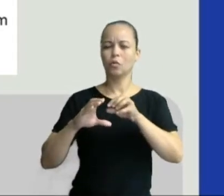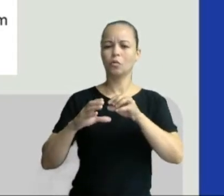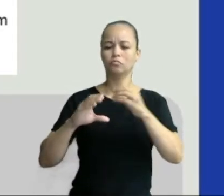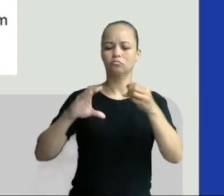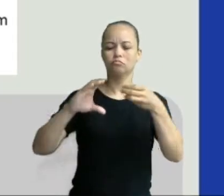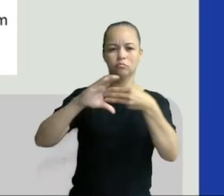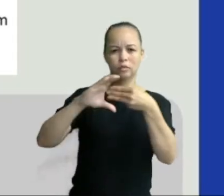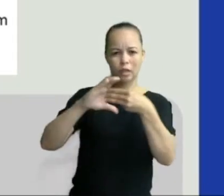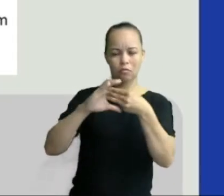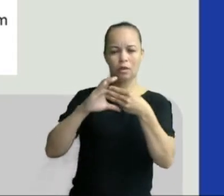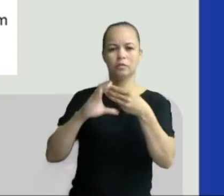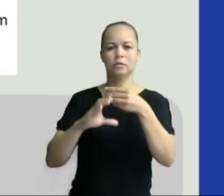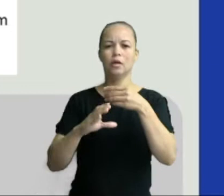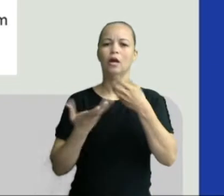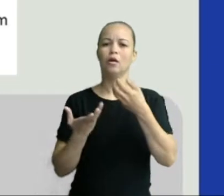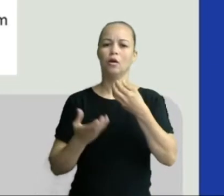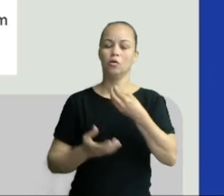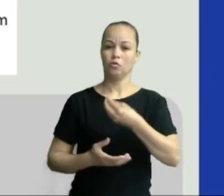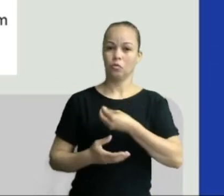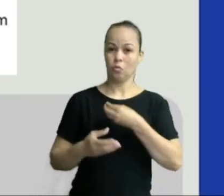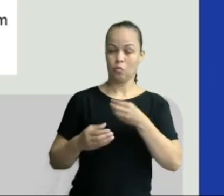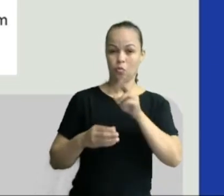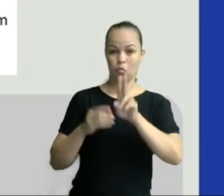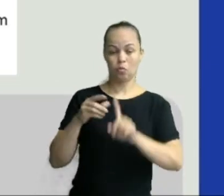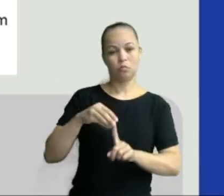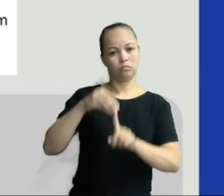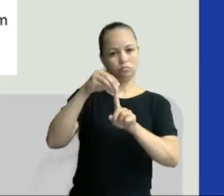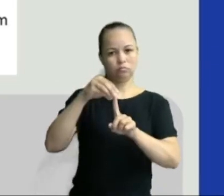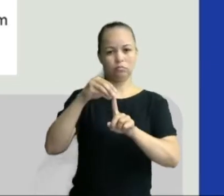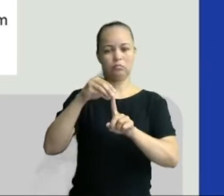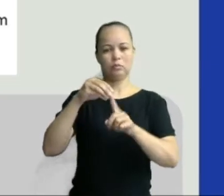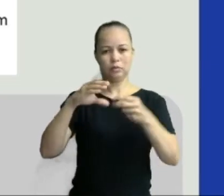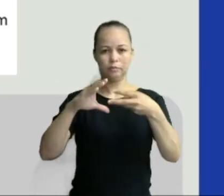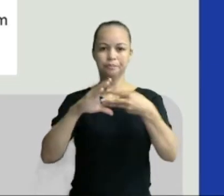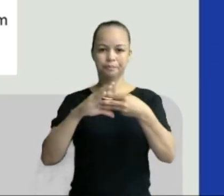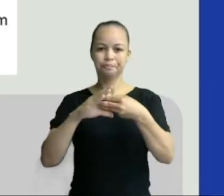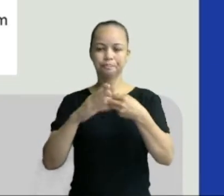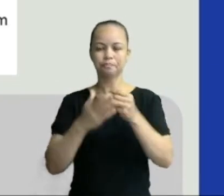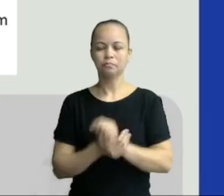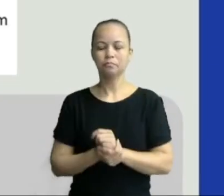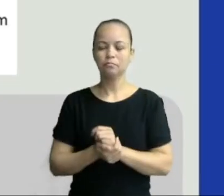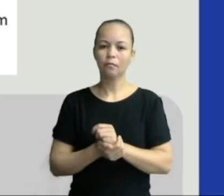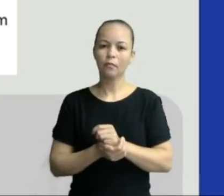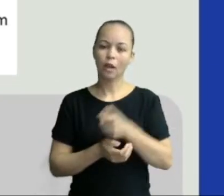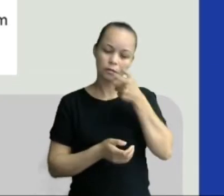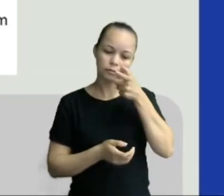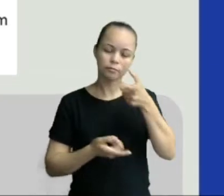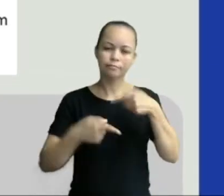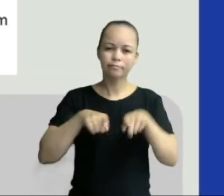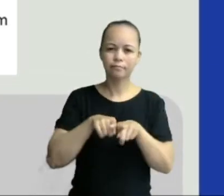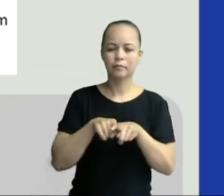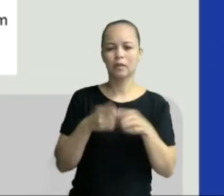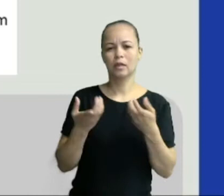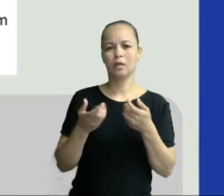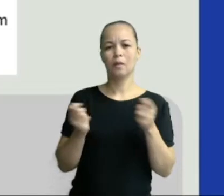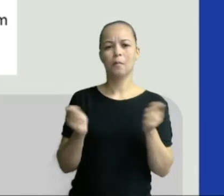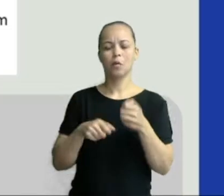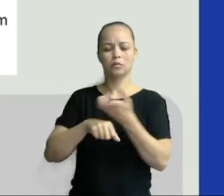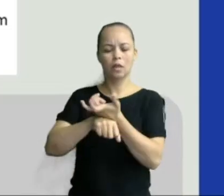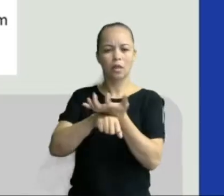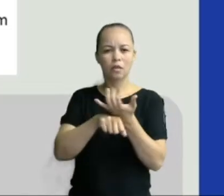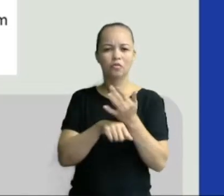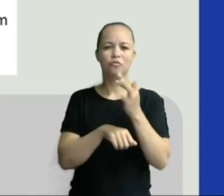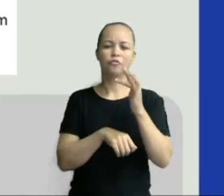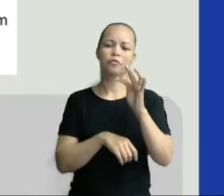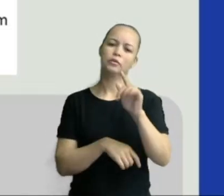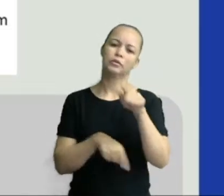eucariotas. Lembrando que são seres unicelulares, tá? E é interessante que a locomoção pode ser por cílios,